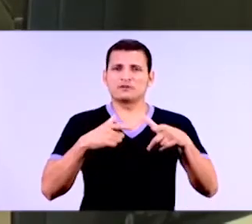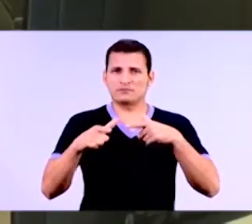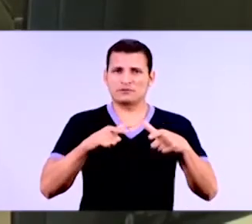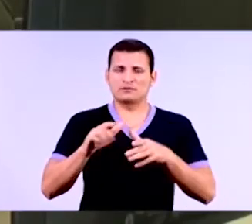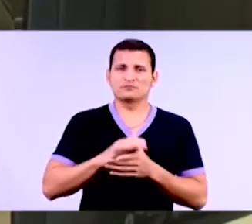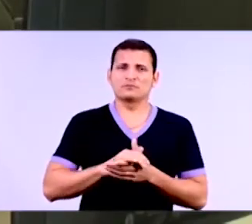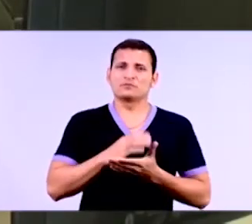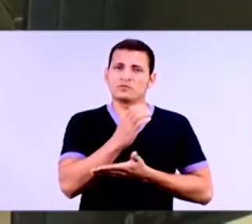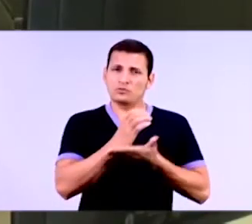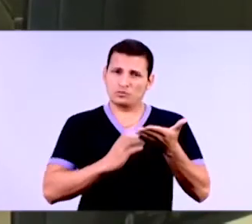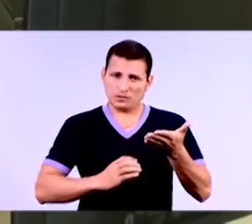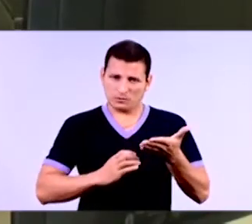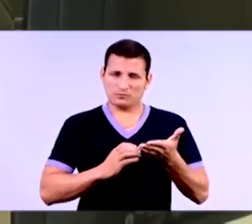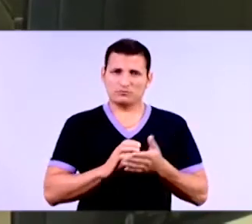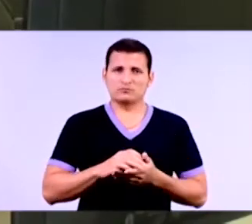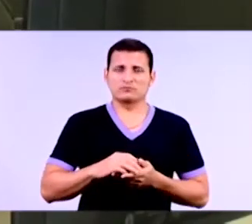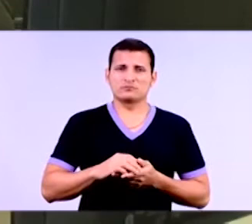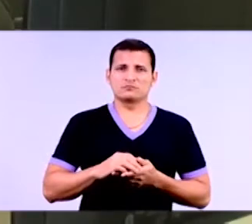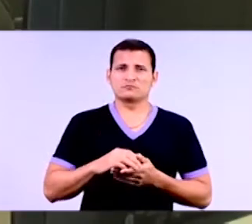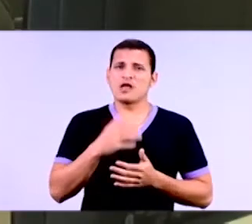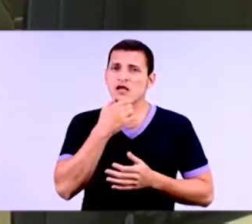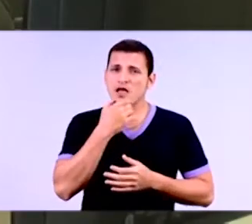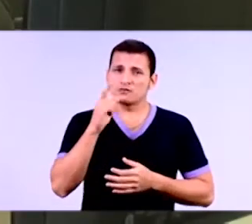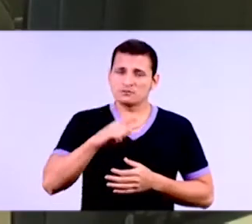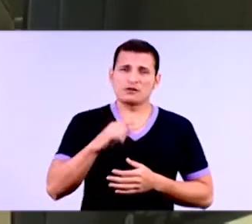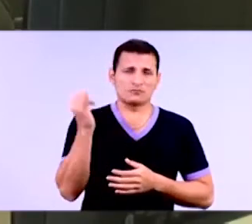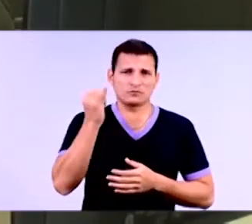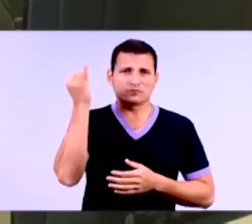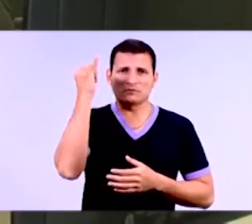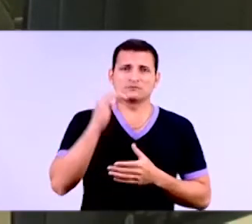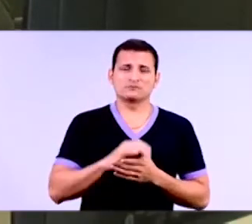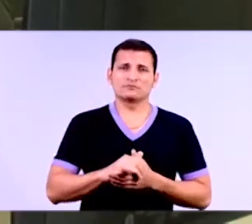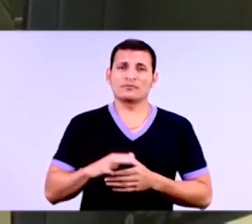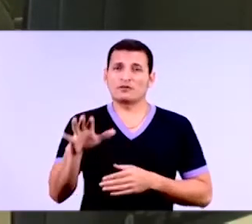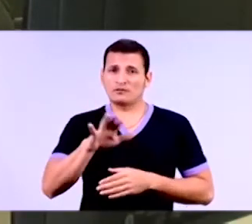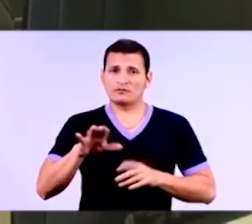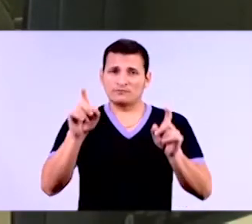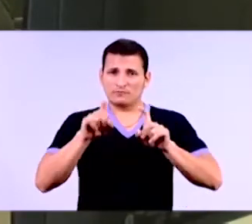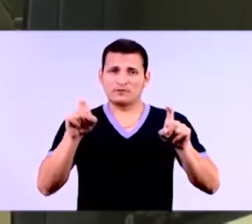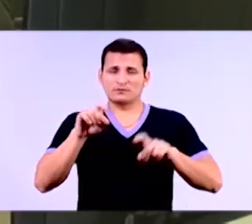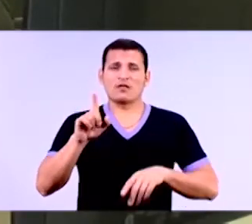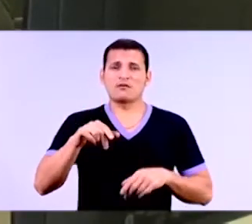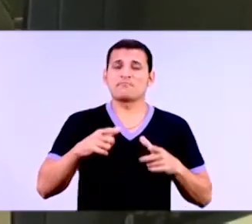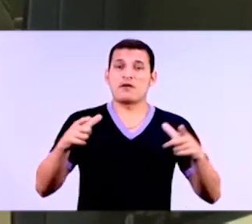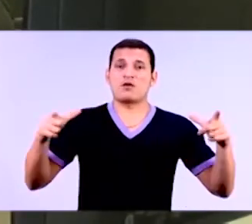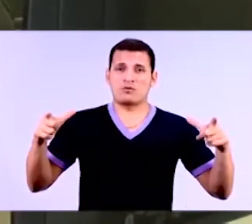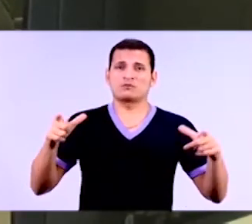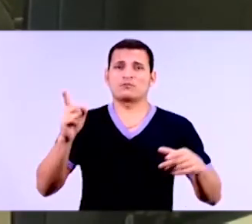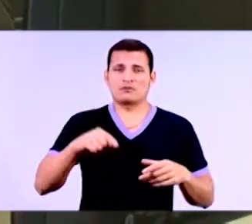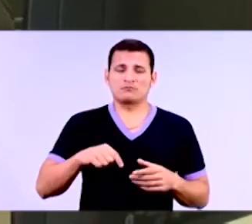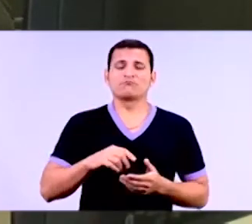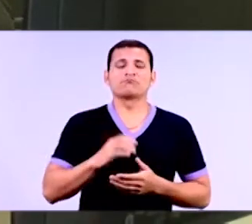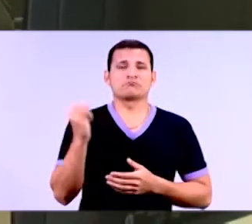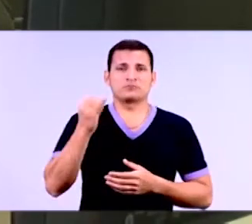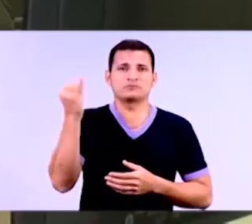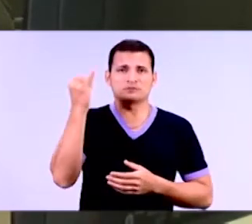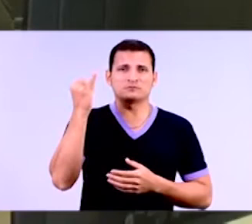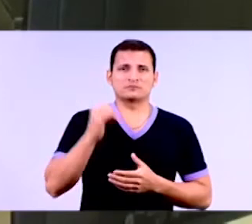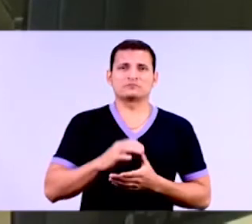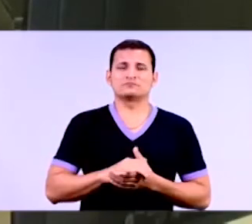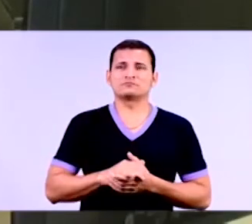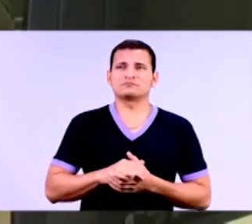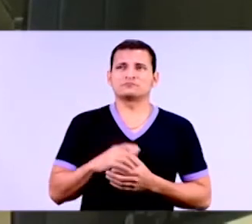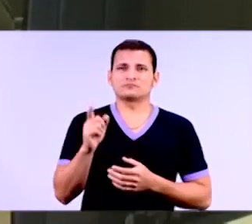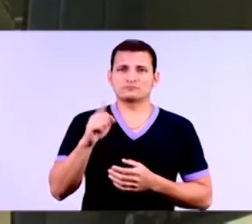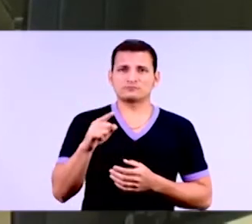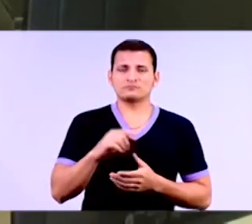inglês é fundamental. E para a área de informática, vamos dizer que a abrangência é bem maior. Acho que é requisito. Né? É um requisito